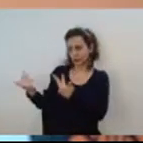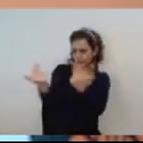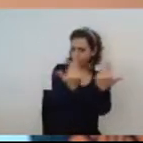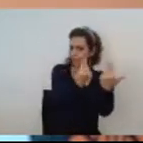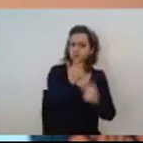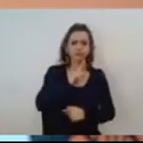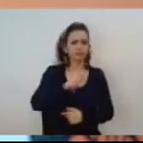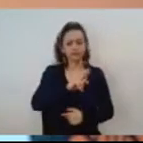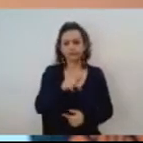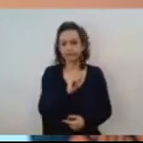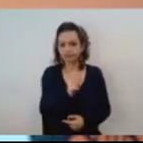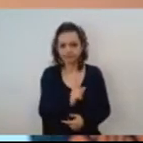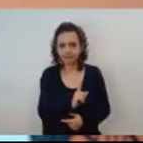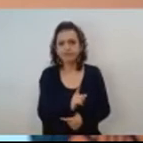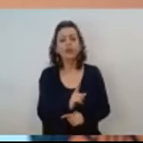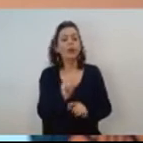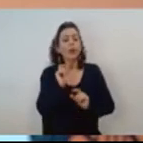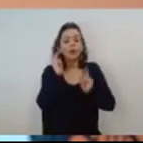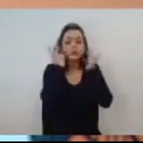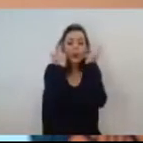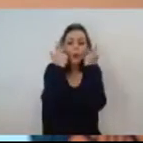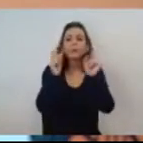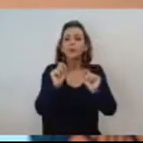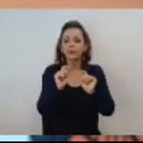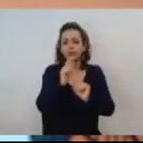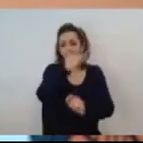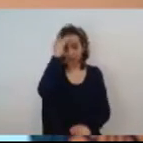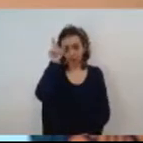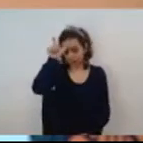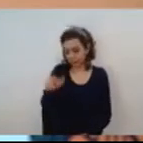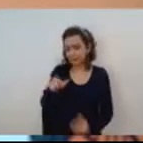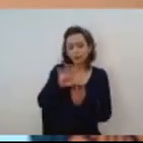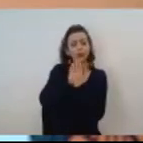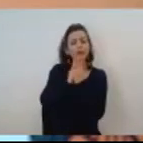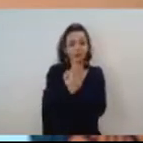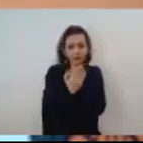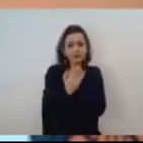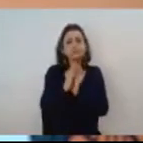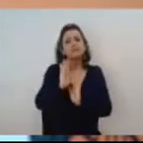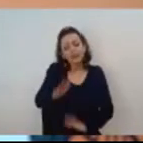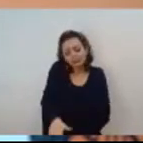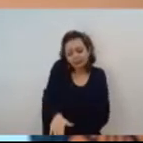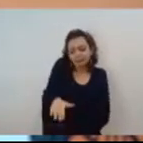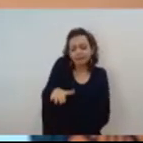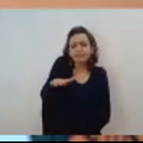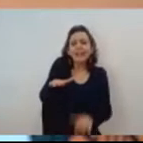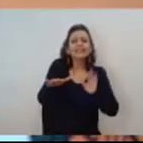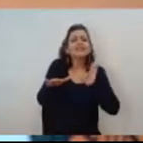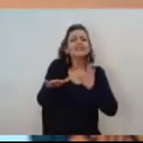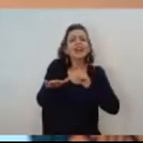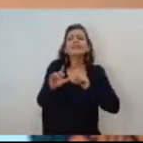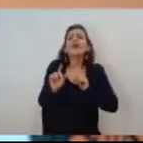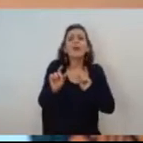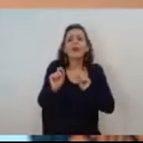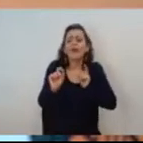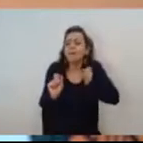são afetadas desde muito cedo por uma série de violências a primeira violência é do afeto né Então seja meninas e meninos que